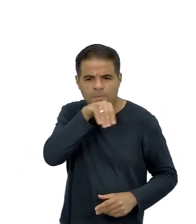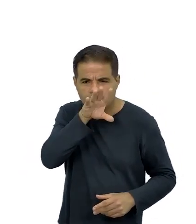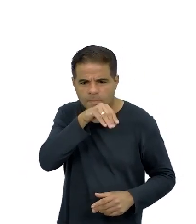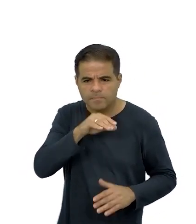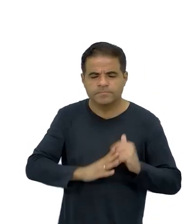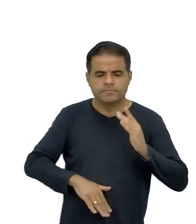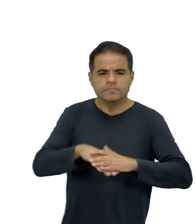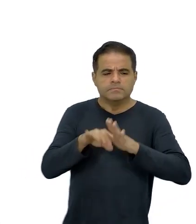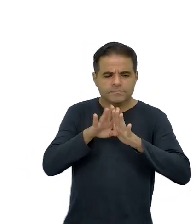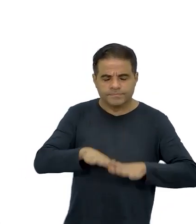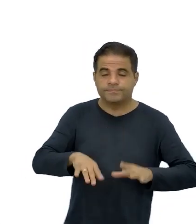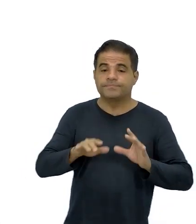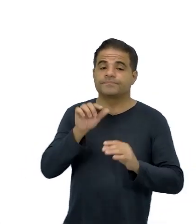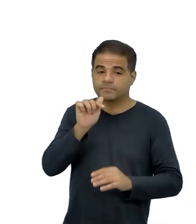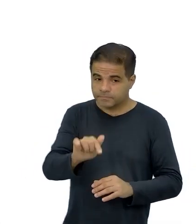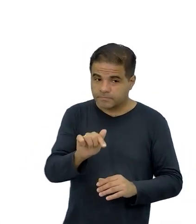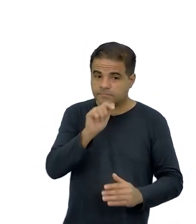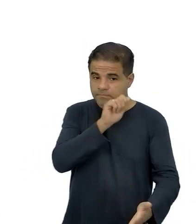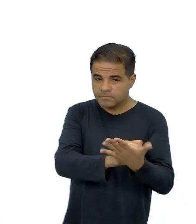personagens. São 7 atividades nessas 2 aulas.